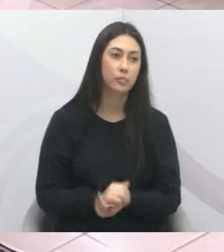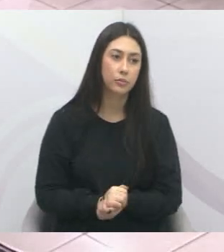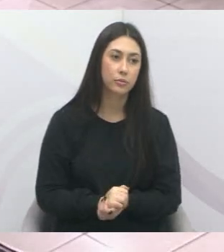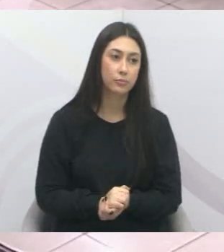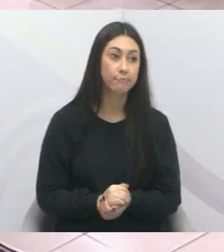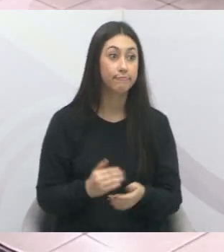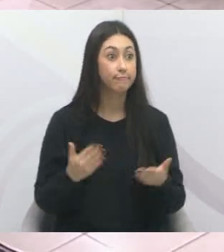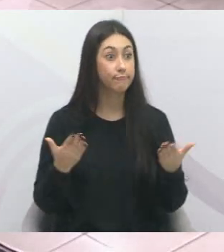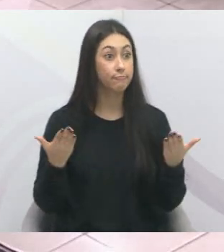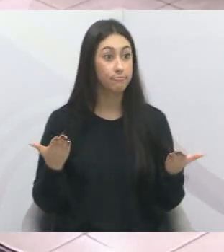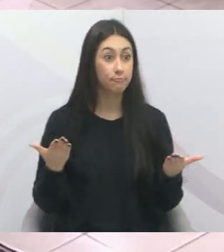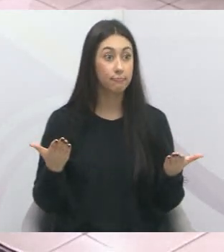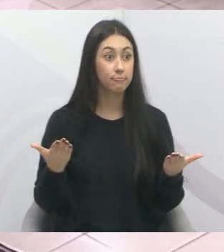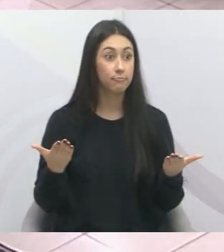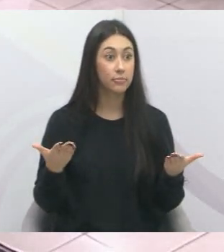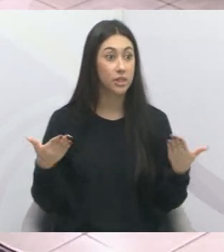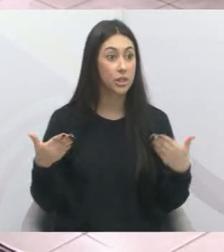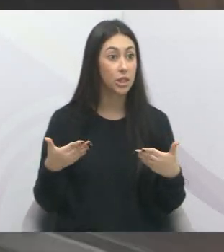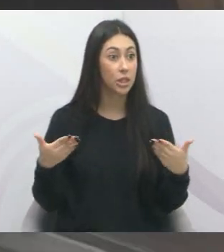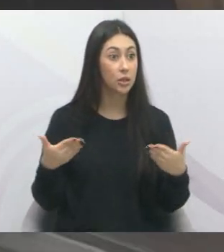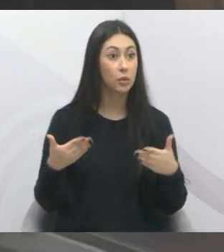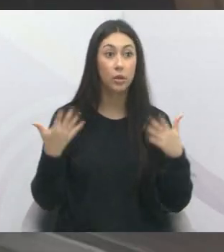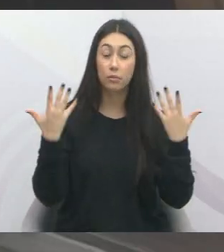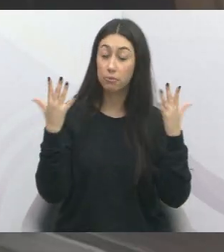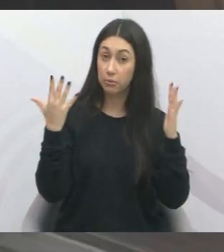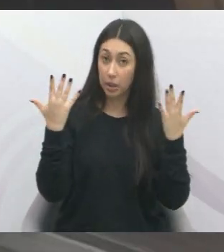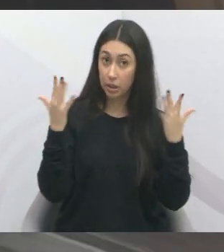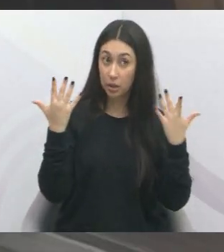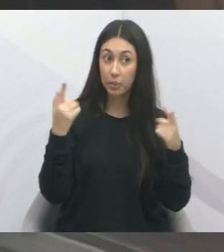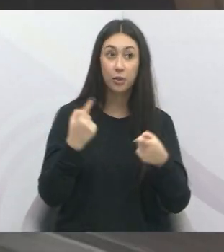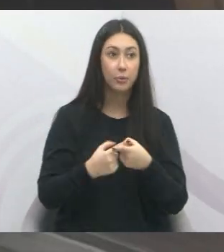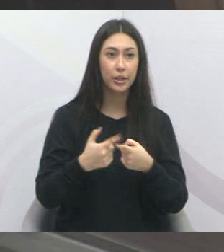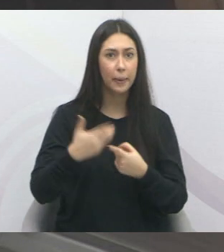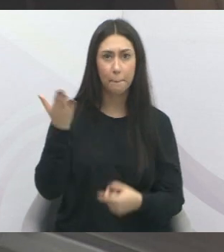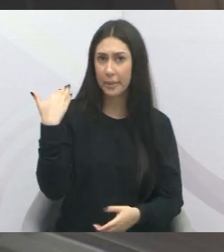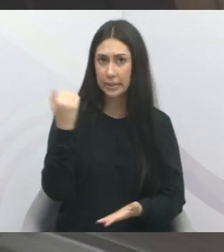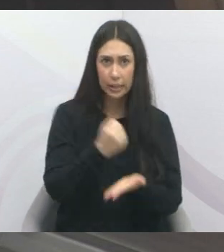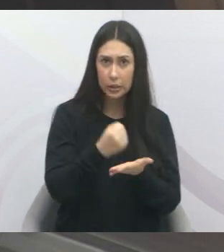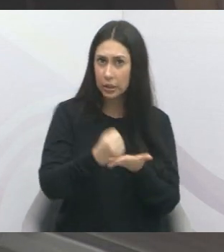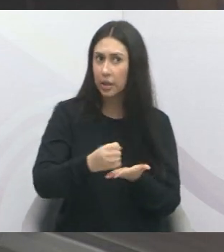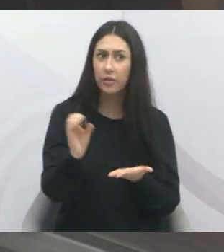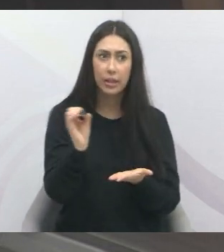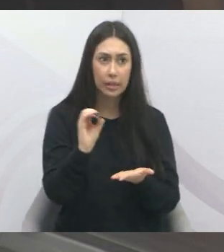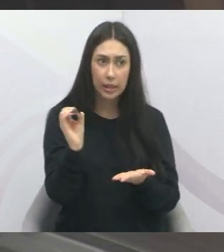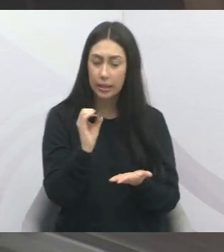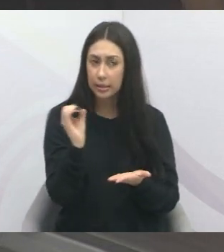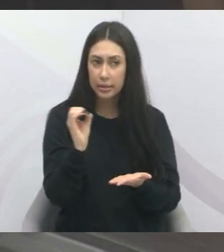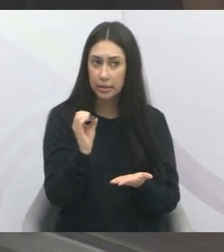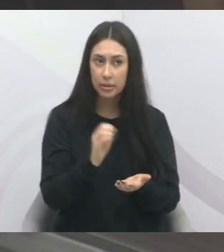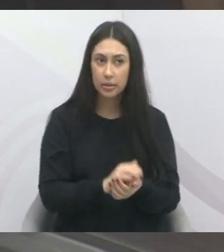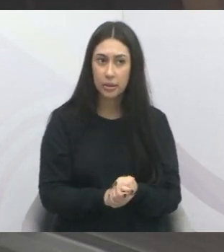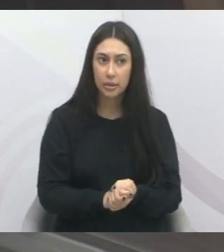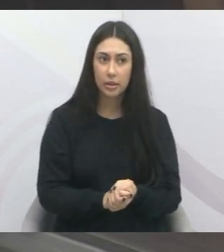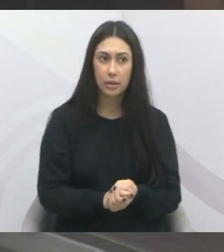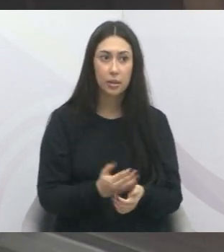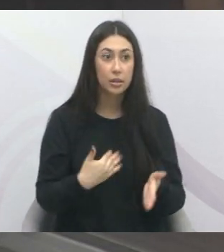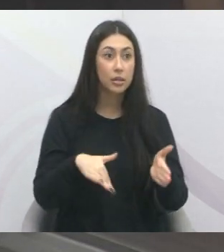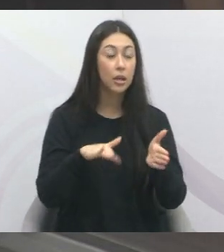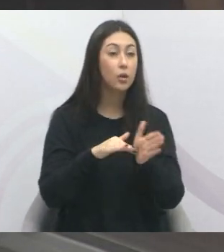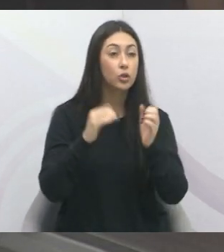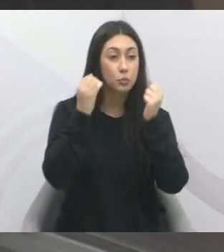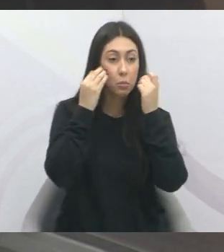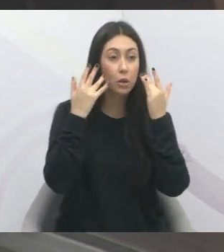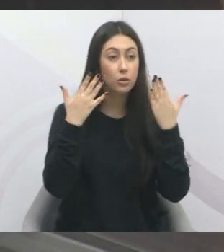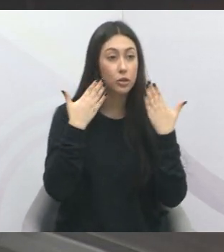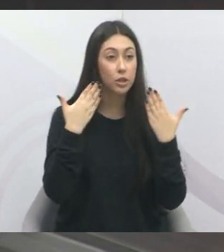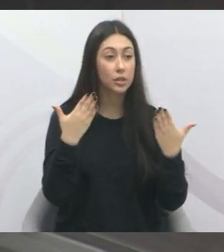fica aí... Agora, parabéns, porque antes não contratavam. Na última audiência pública que